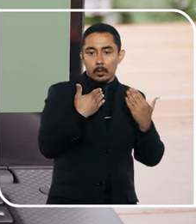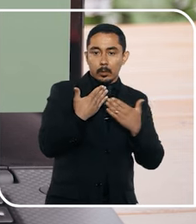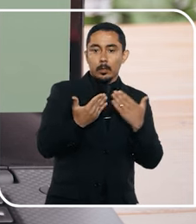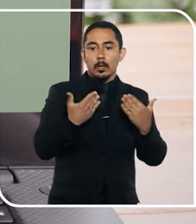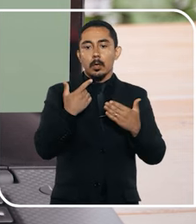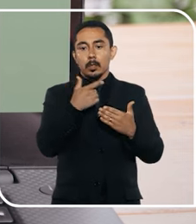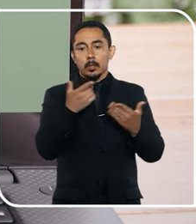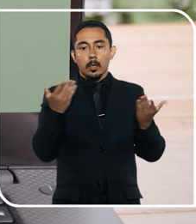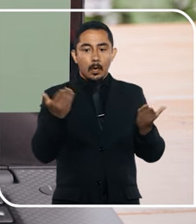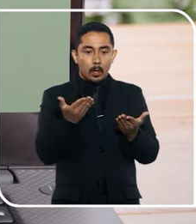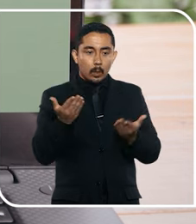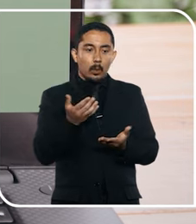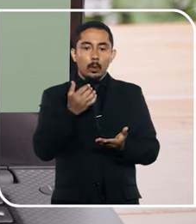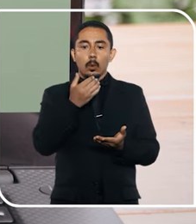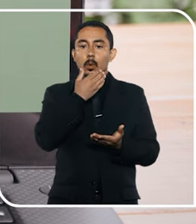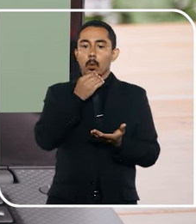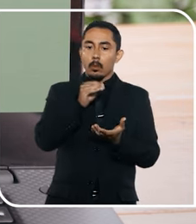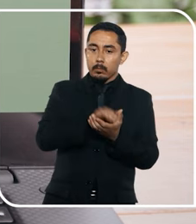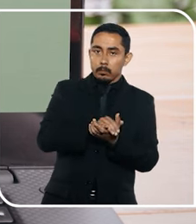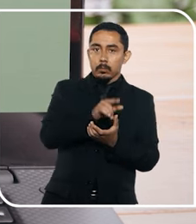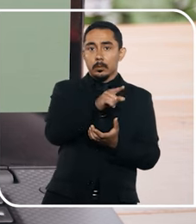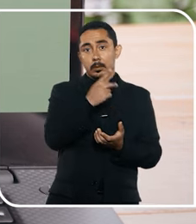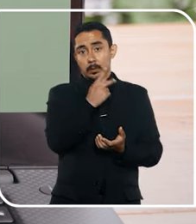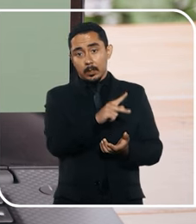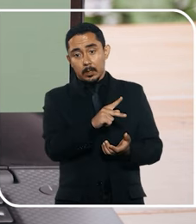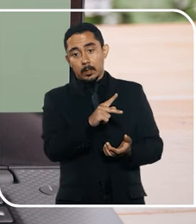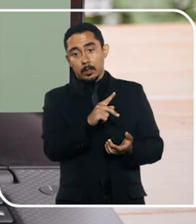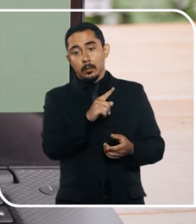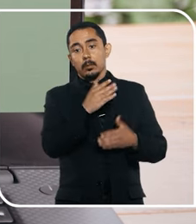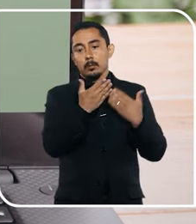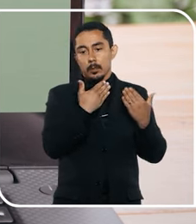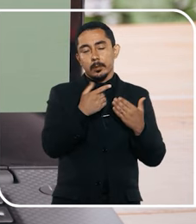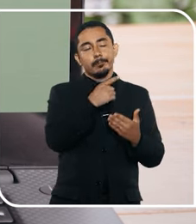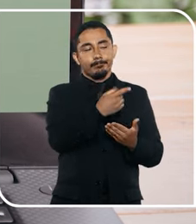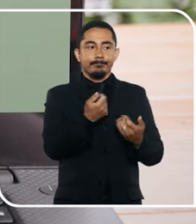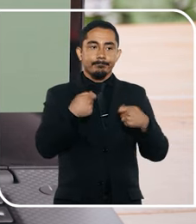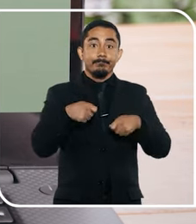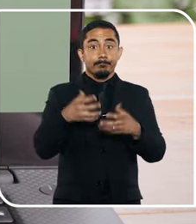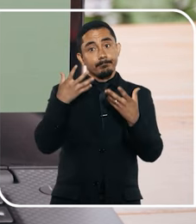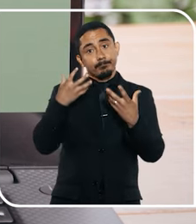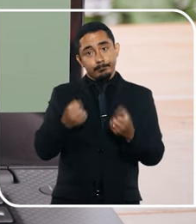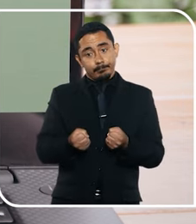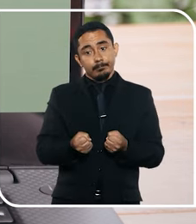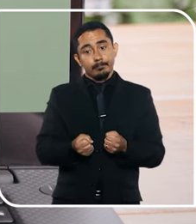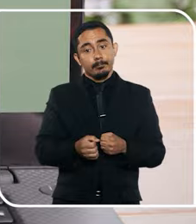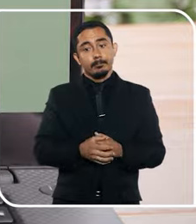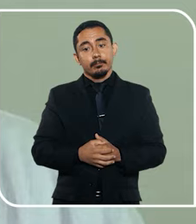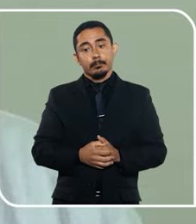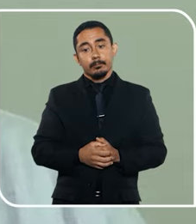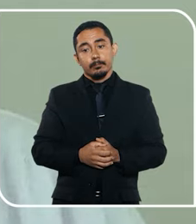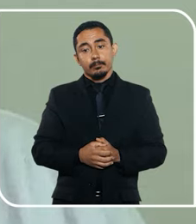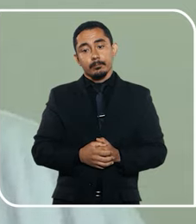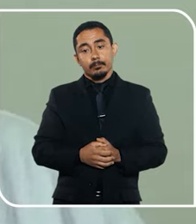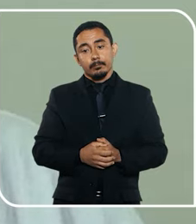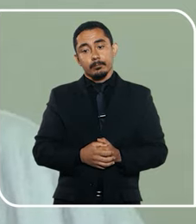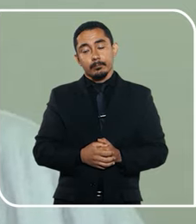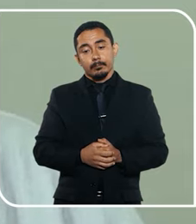conversaram com o atual esposo dela, conversaram com ela e ela teve que entregar a quimi.